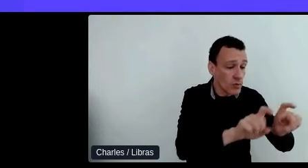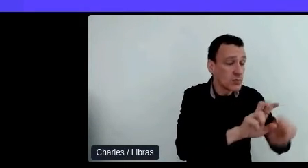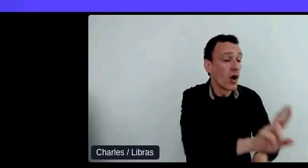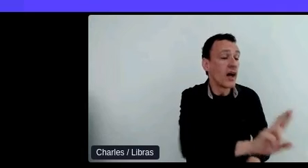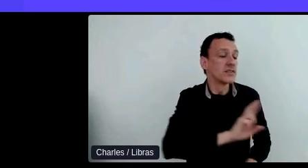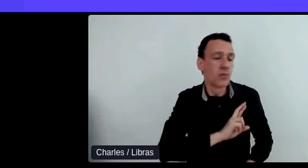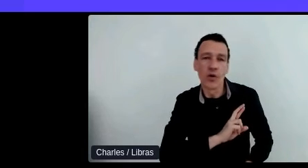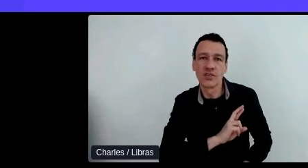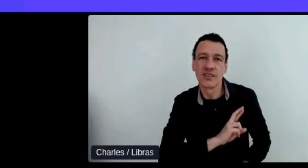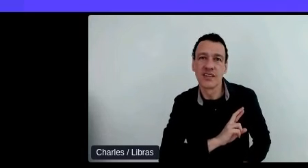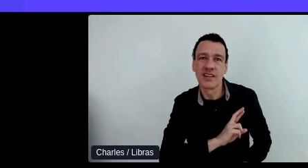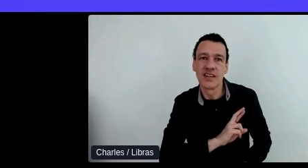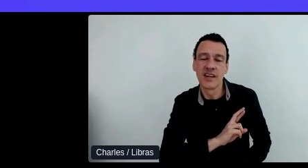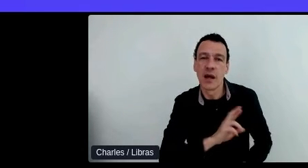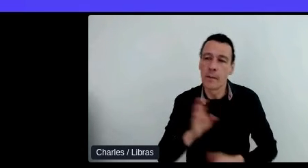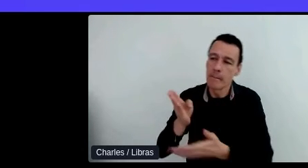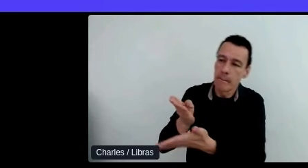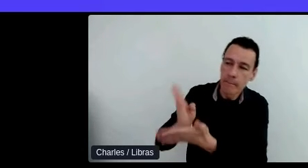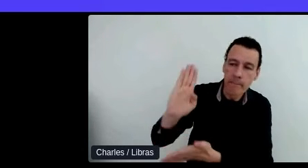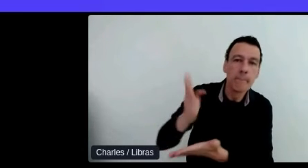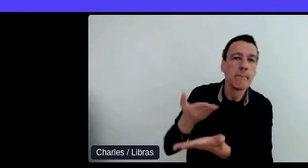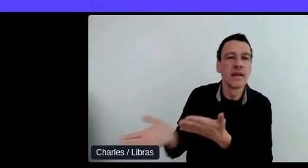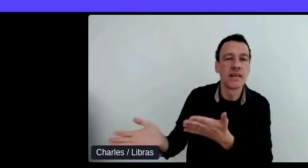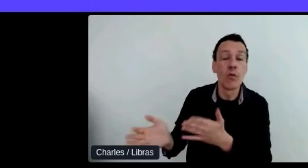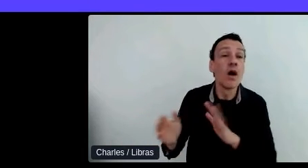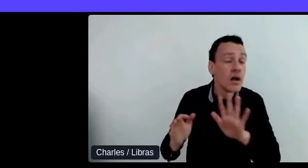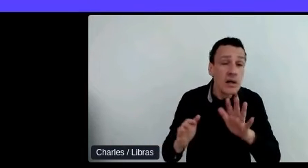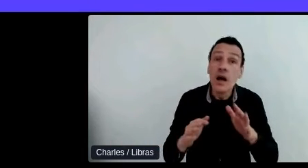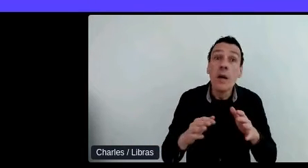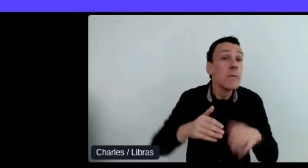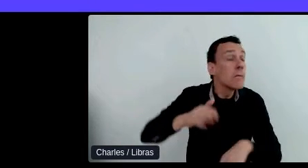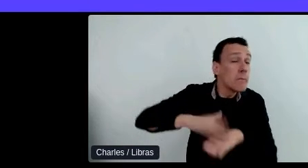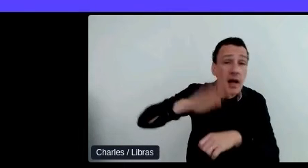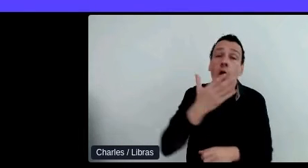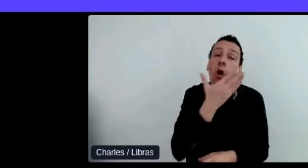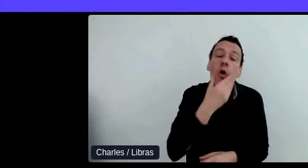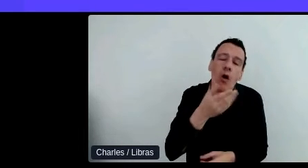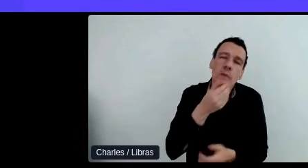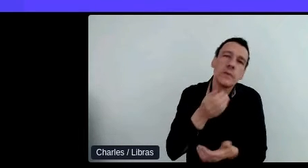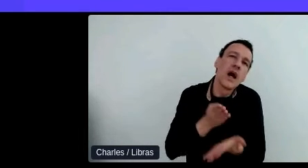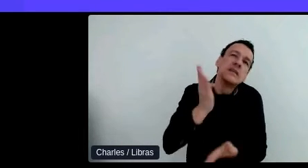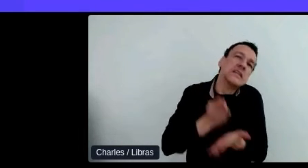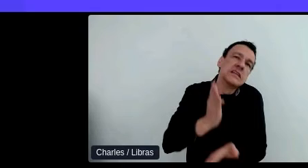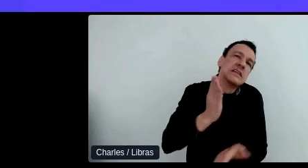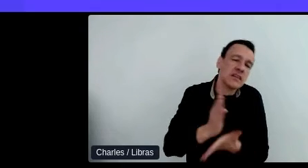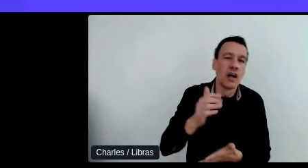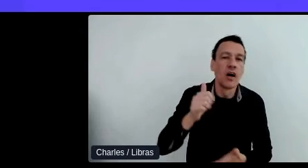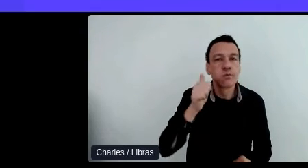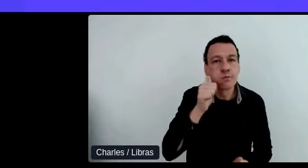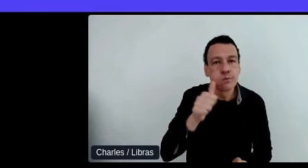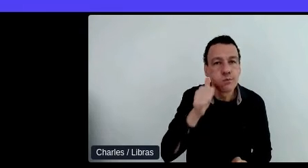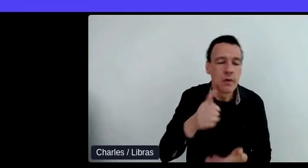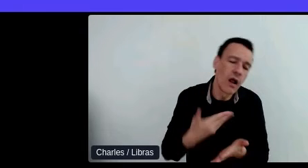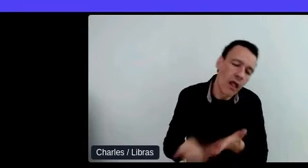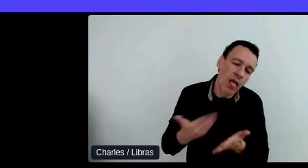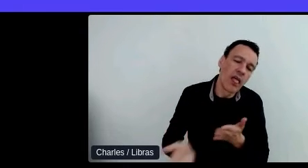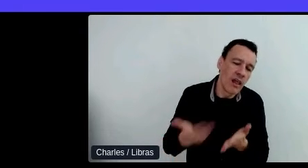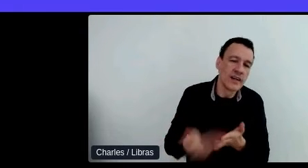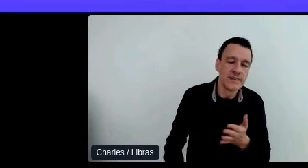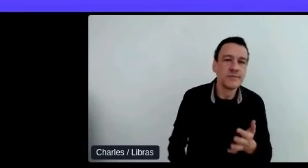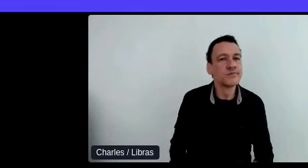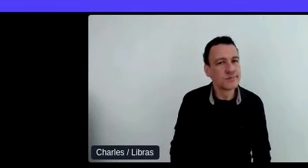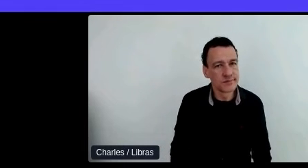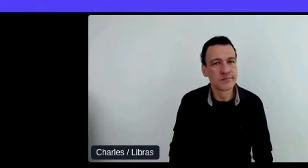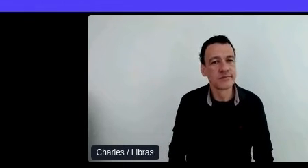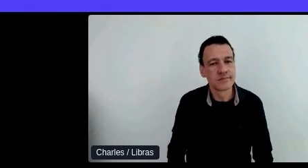Bom, a Thay, ela foi um chatbot no Twitter que dentro do meio